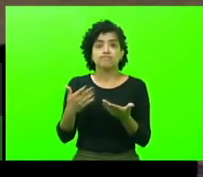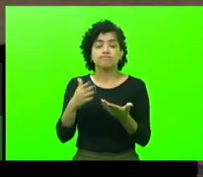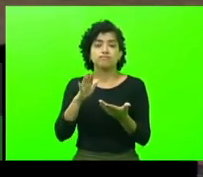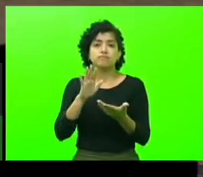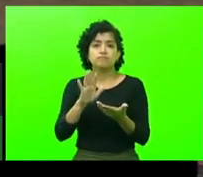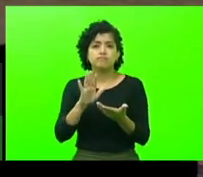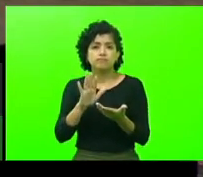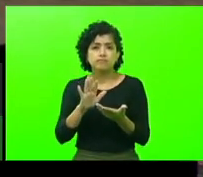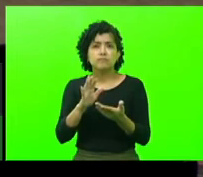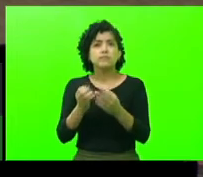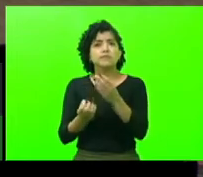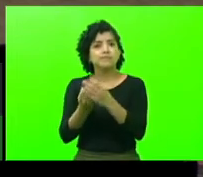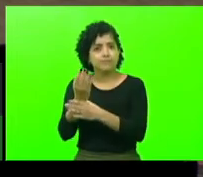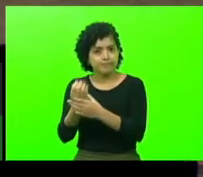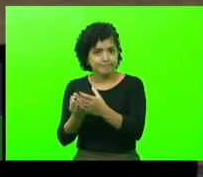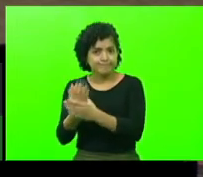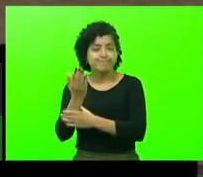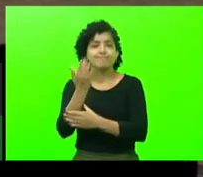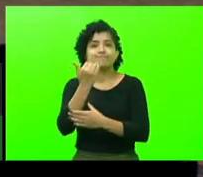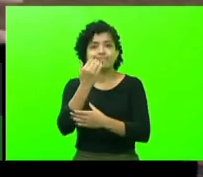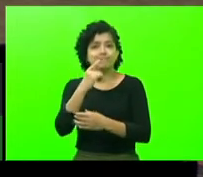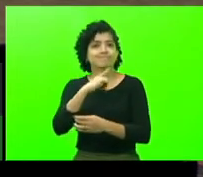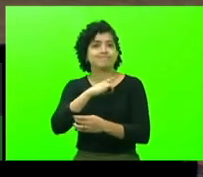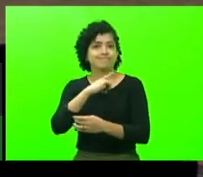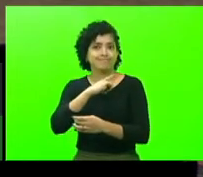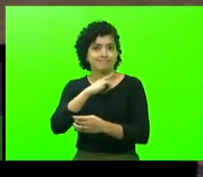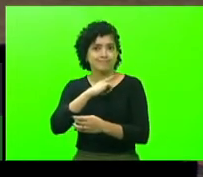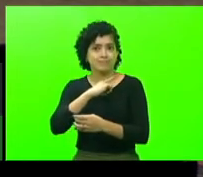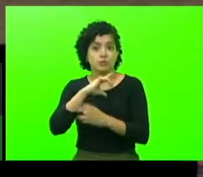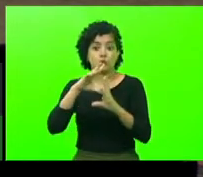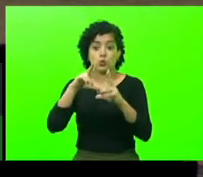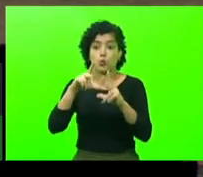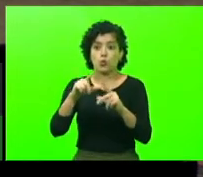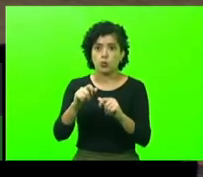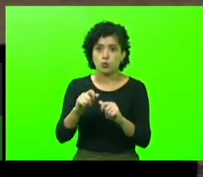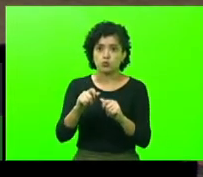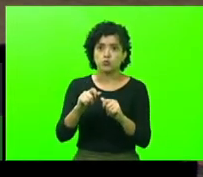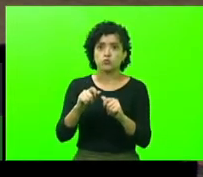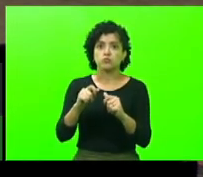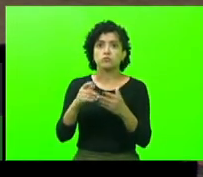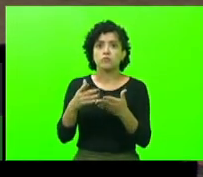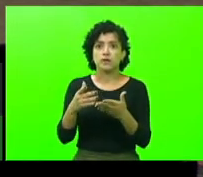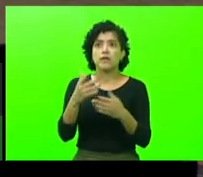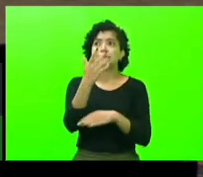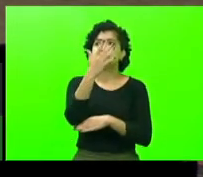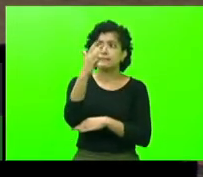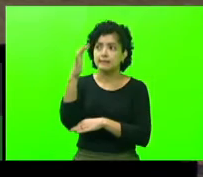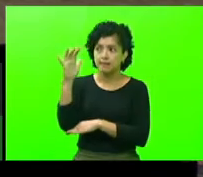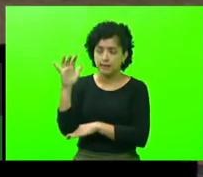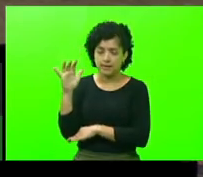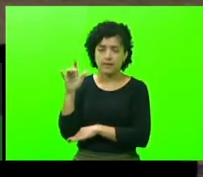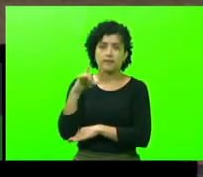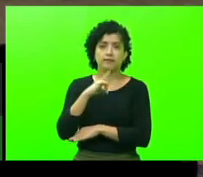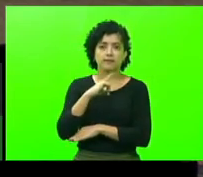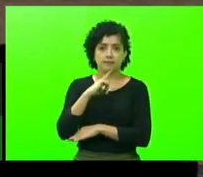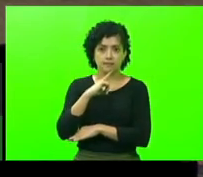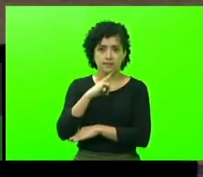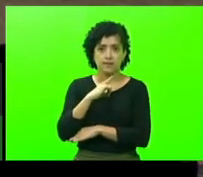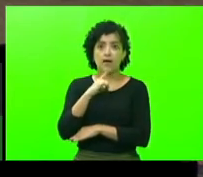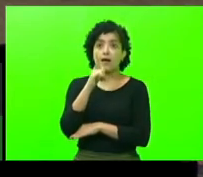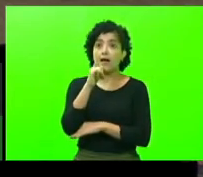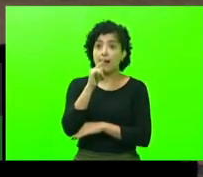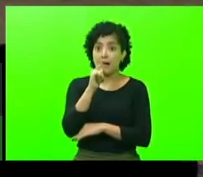tem produção de alimentos, não todos, mas tem. Tem arborização, tem água